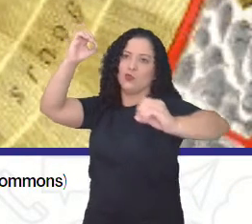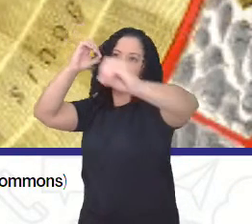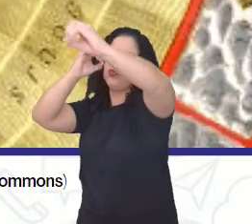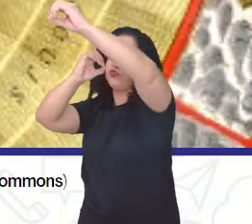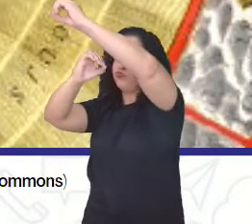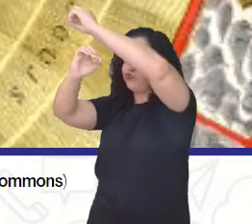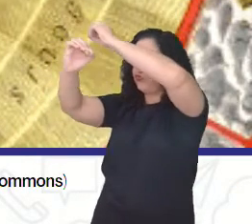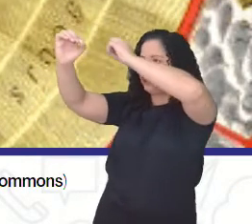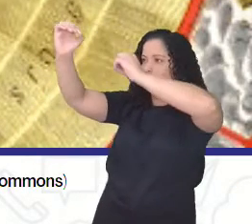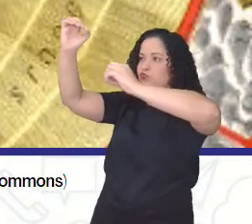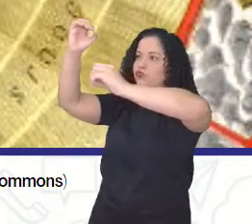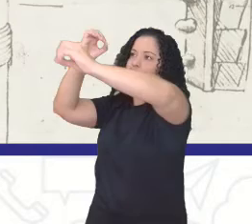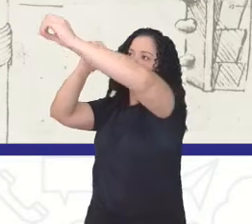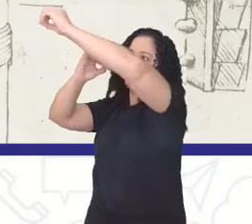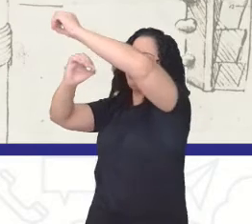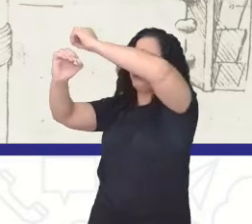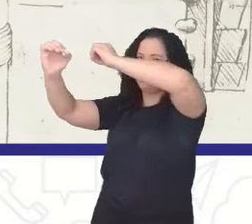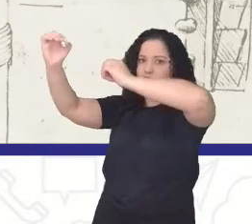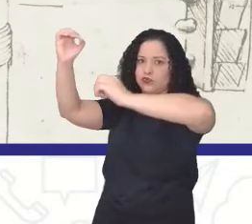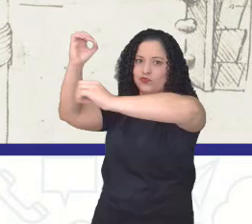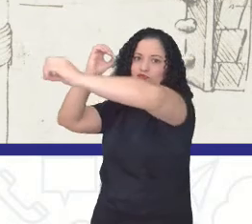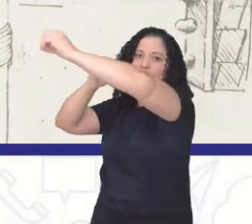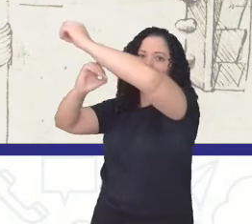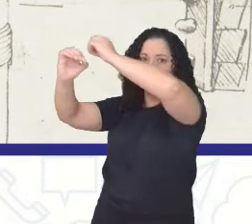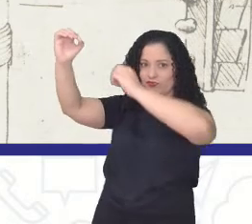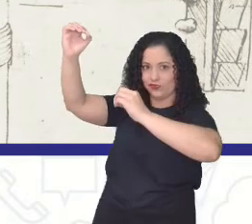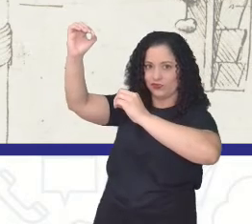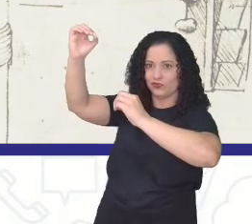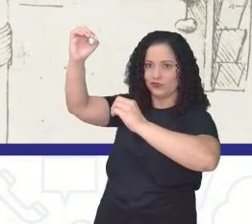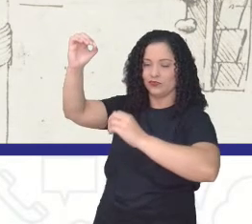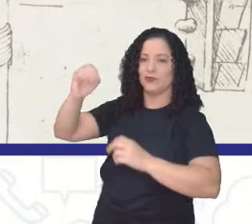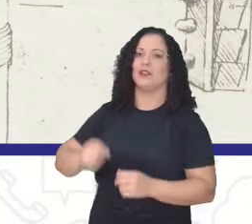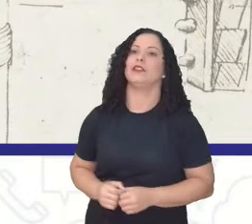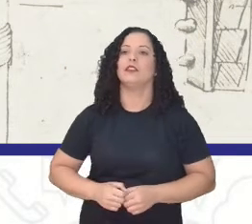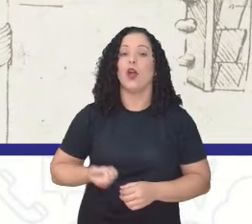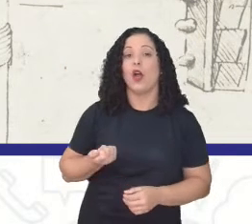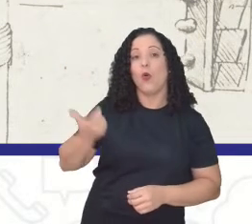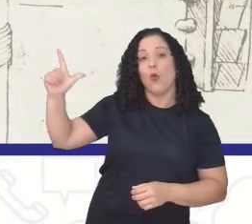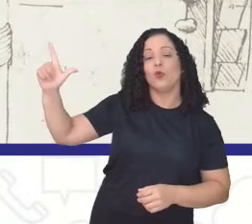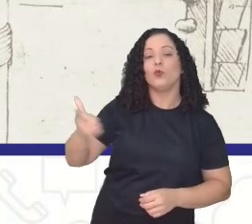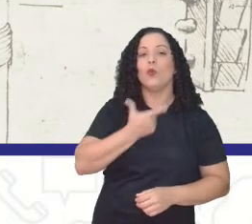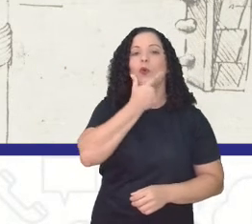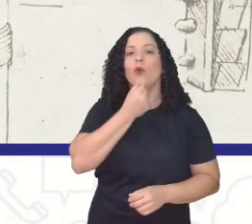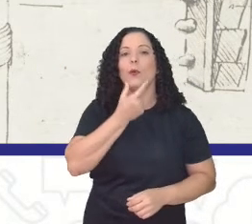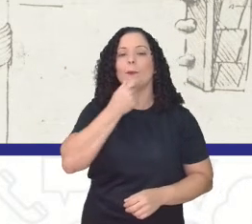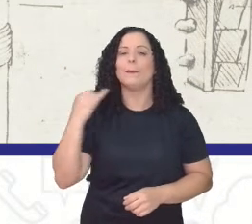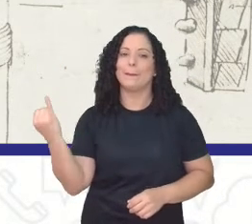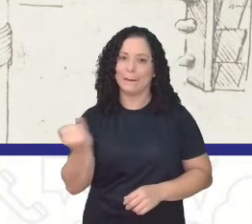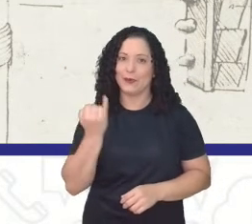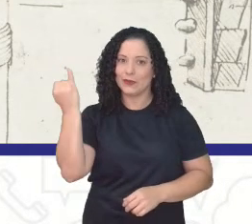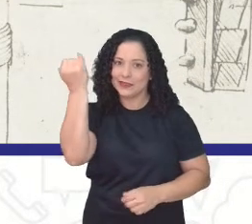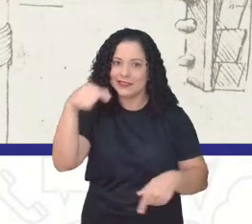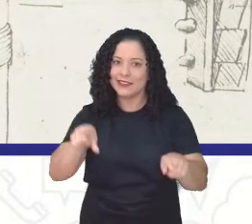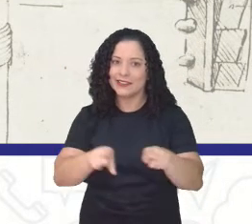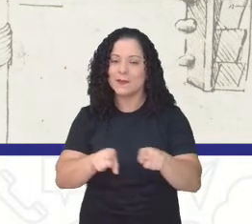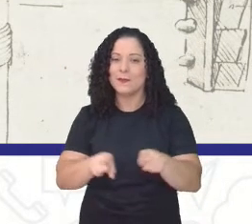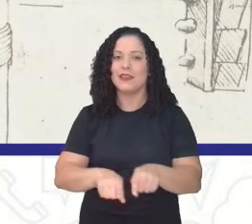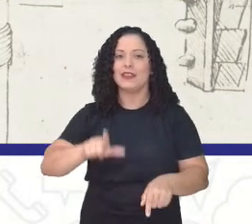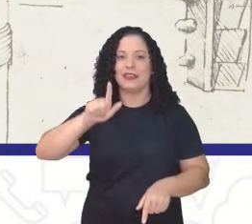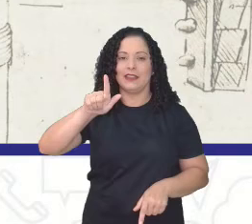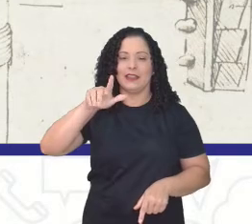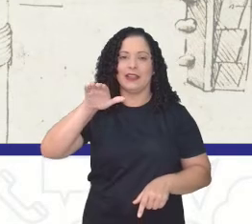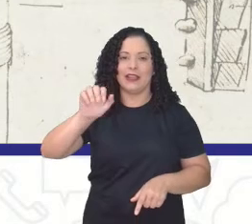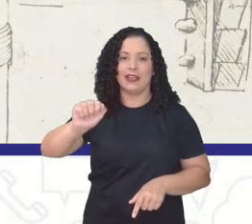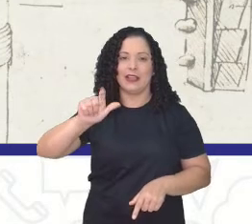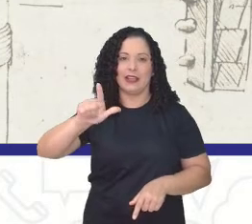circulando ao redor do Sol, né? Aí vejam, outro camarada muito importante nesse período, Galileu